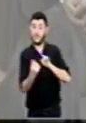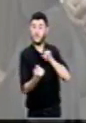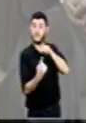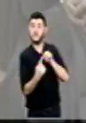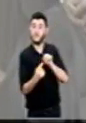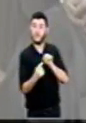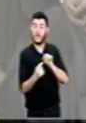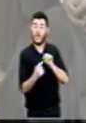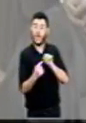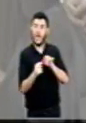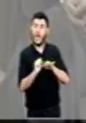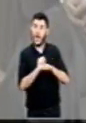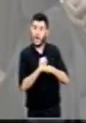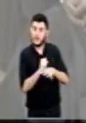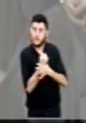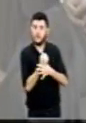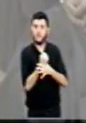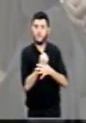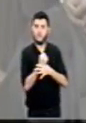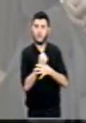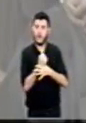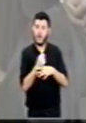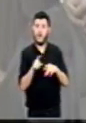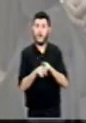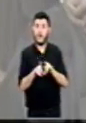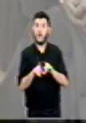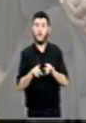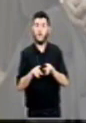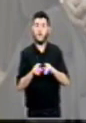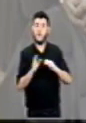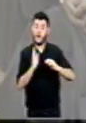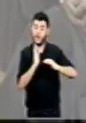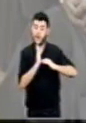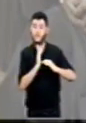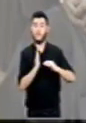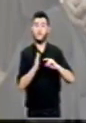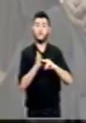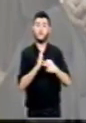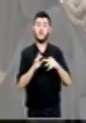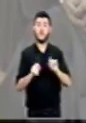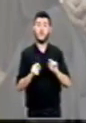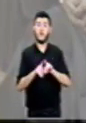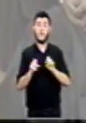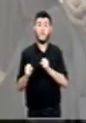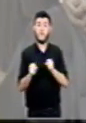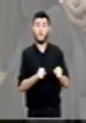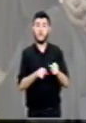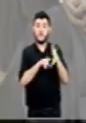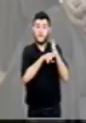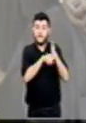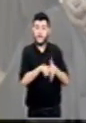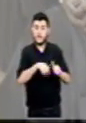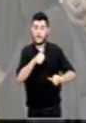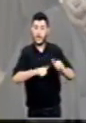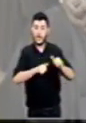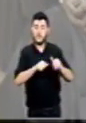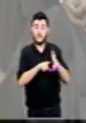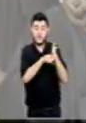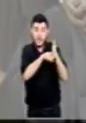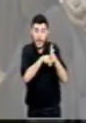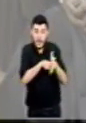Parlamento, que é o poder de fiscalização. É justamente outra proteção que se tem ao Parlamento,